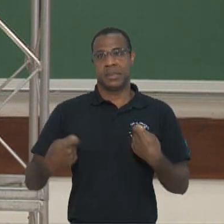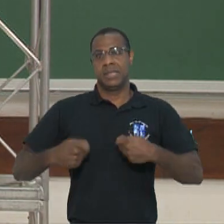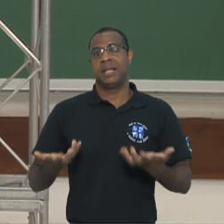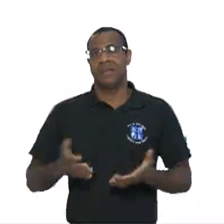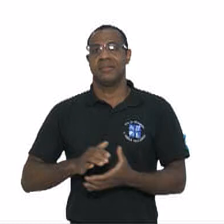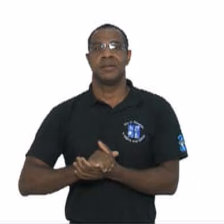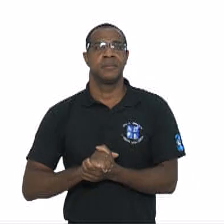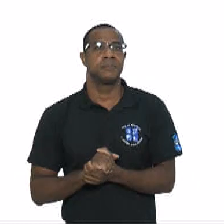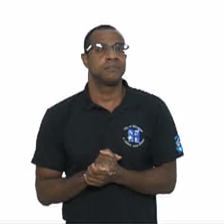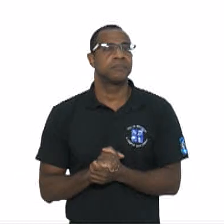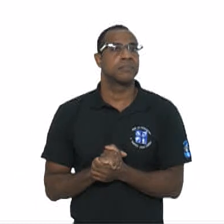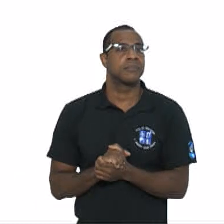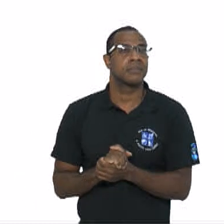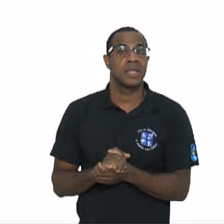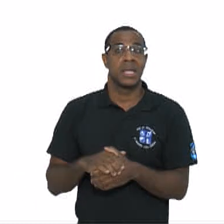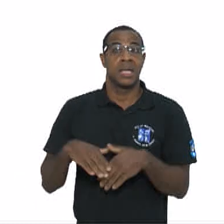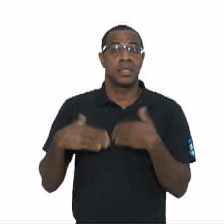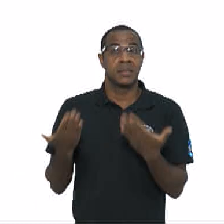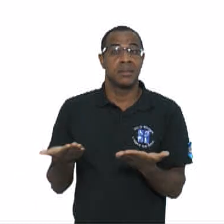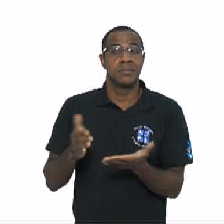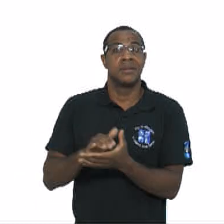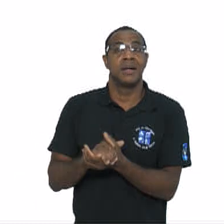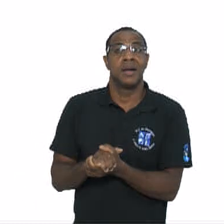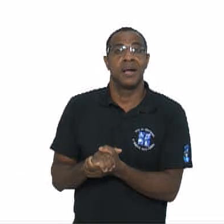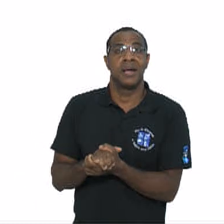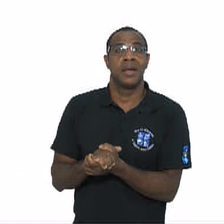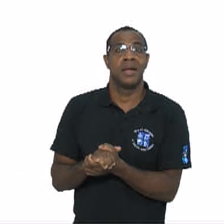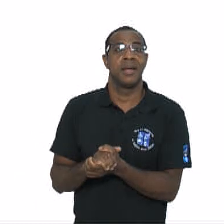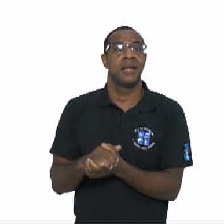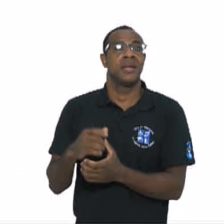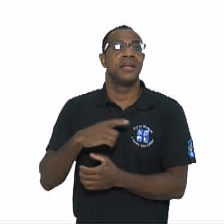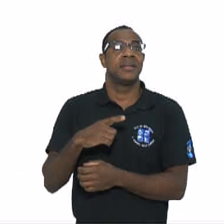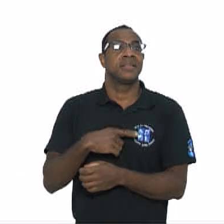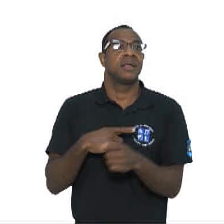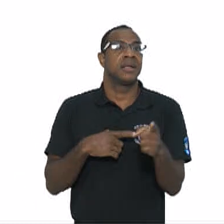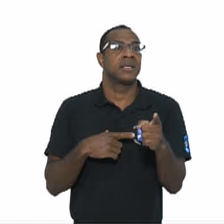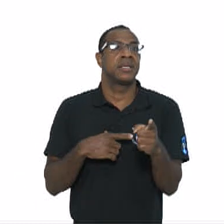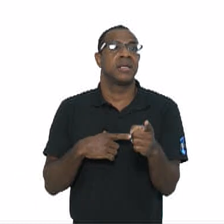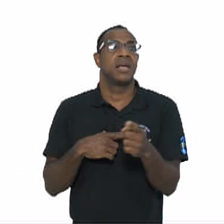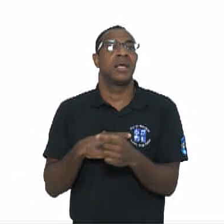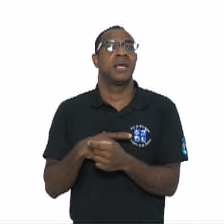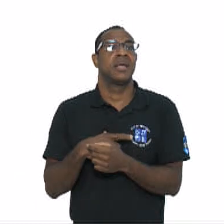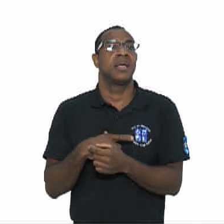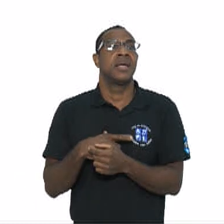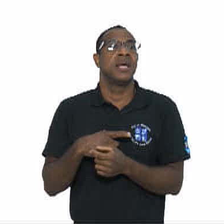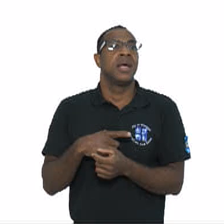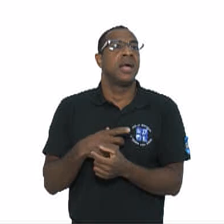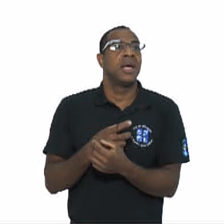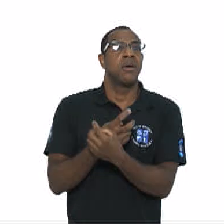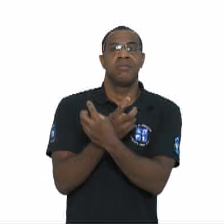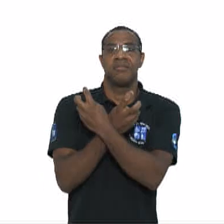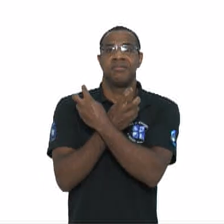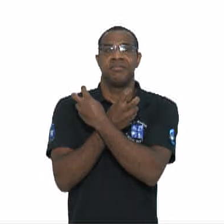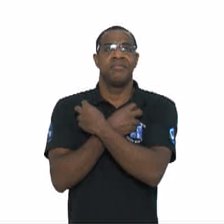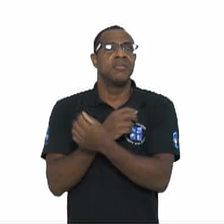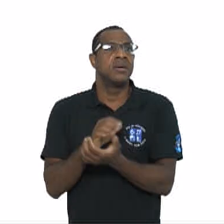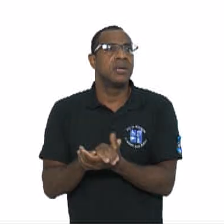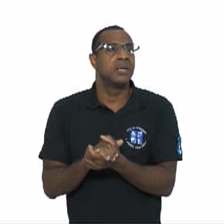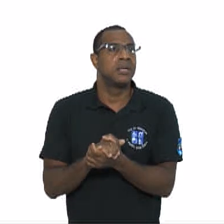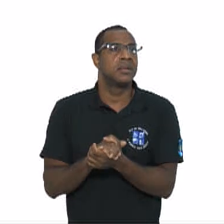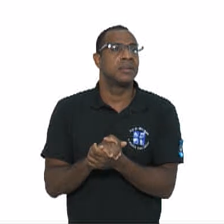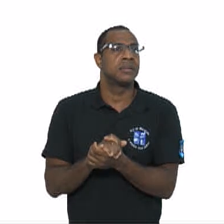que eu trouxe para vocês, é a múmia do faraó Ramsés II. Ele governou o Egito entre 1279 até 1213